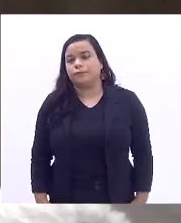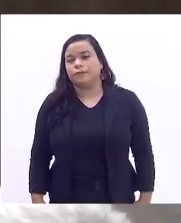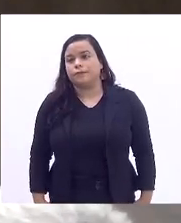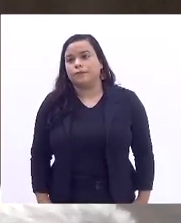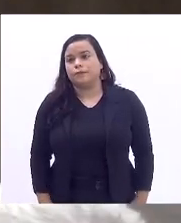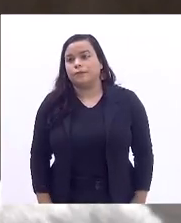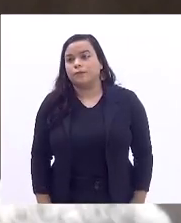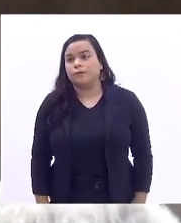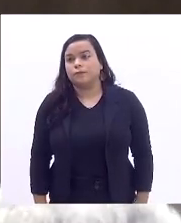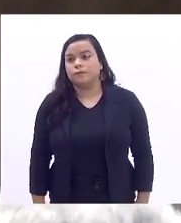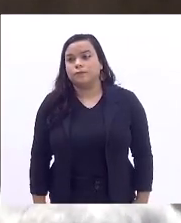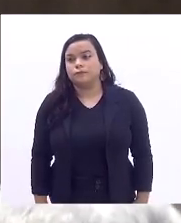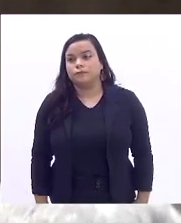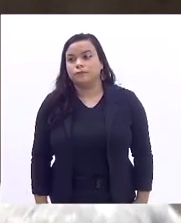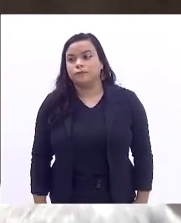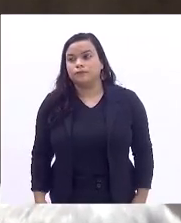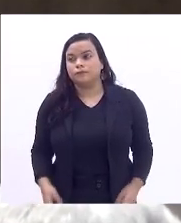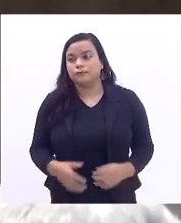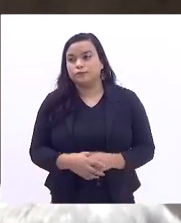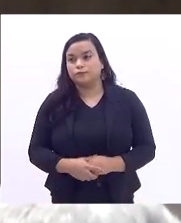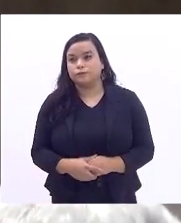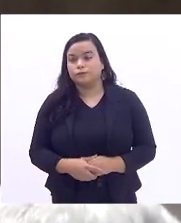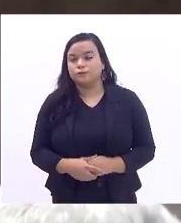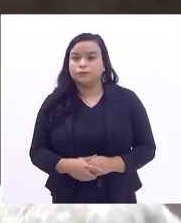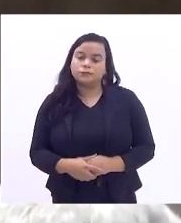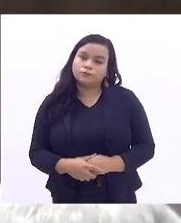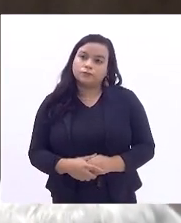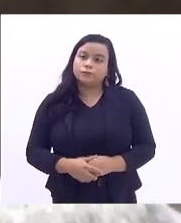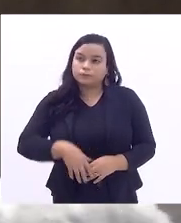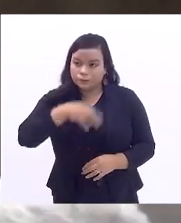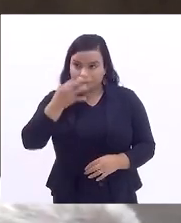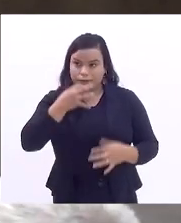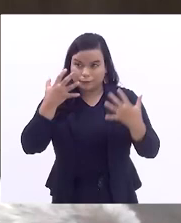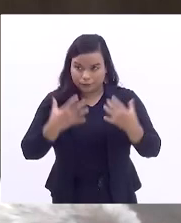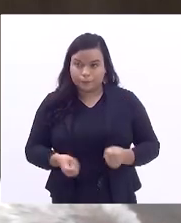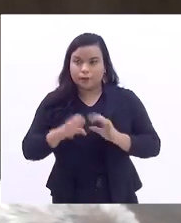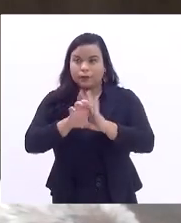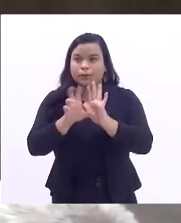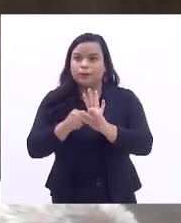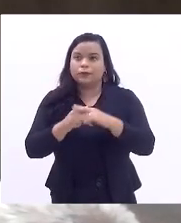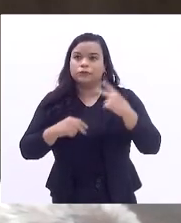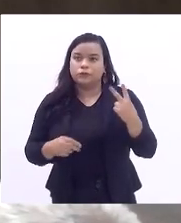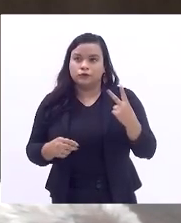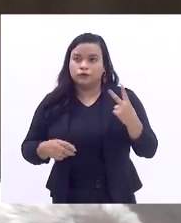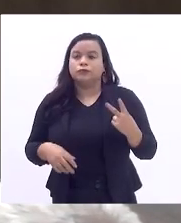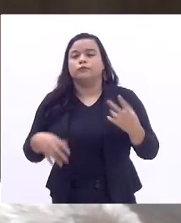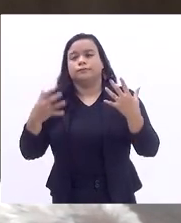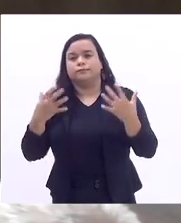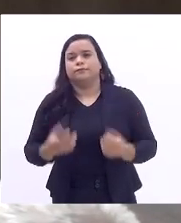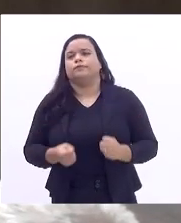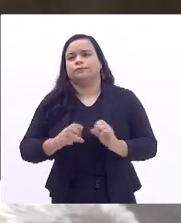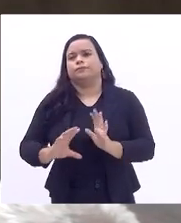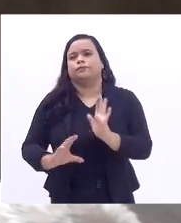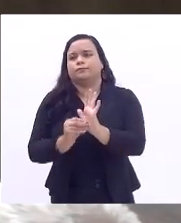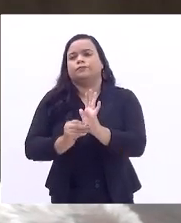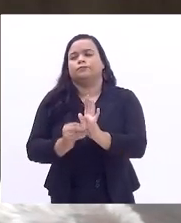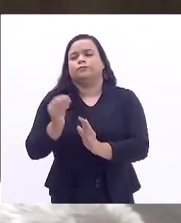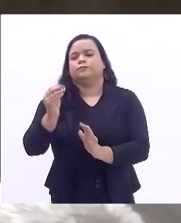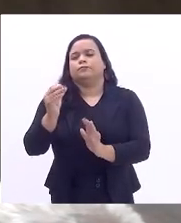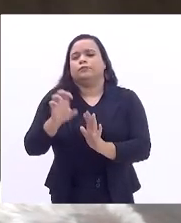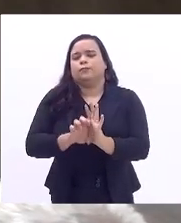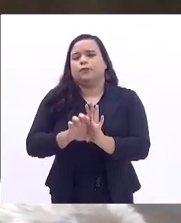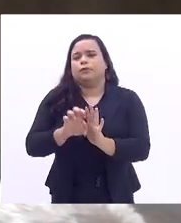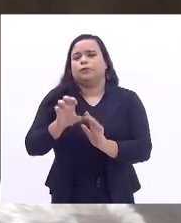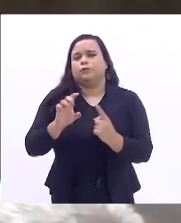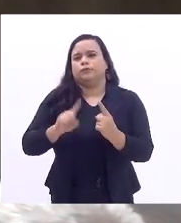E aí é favorável emenda dois favorável com subemenda cima de azul e